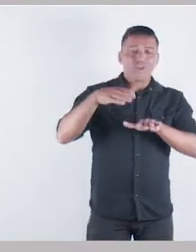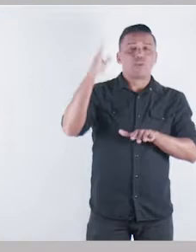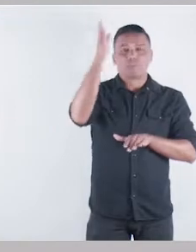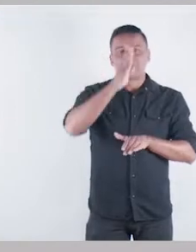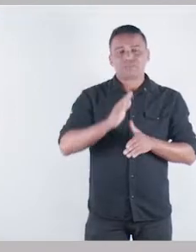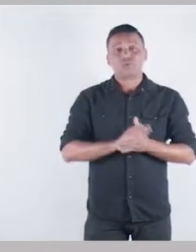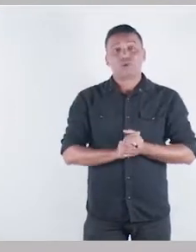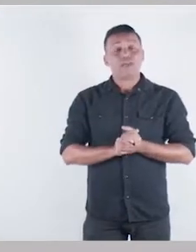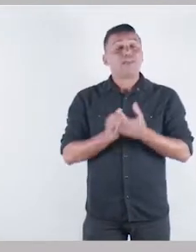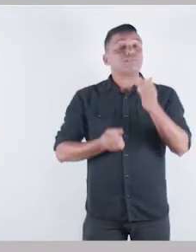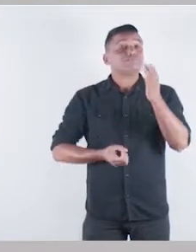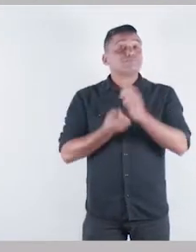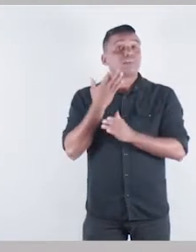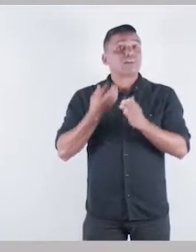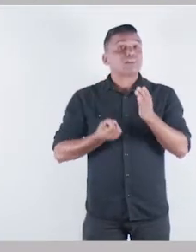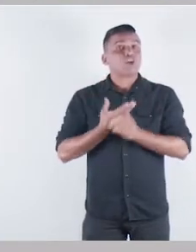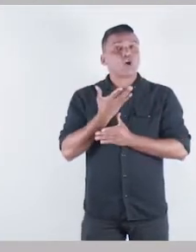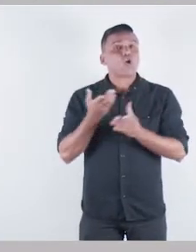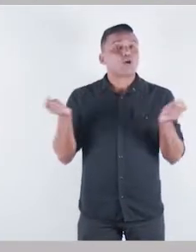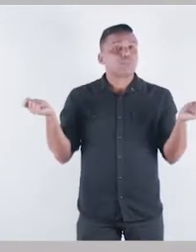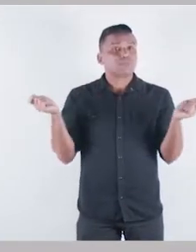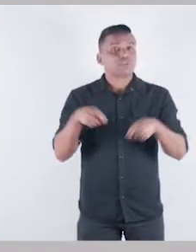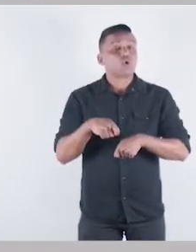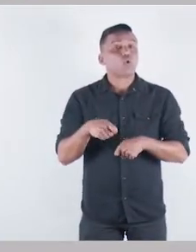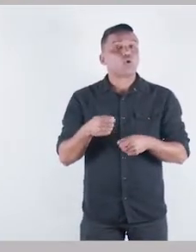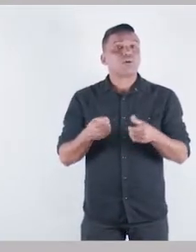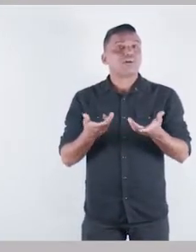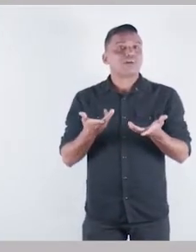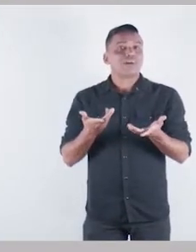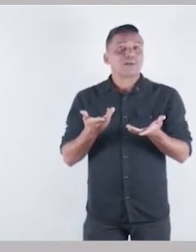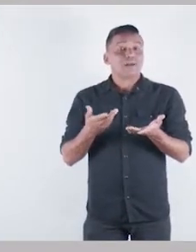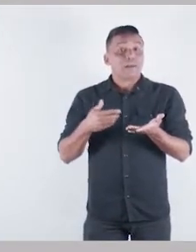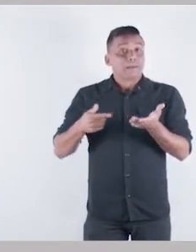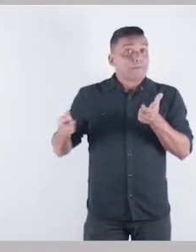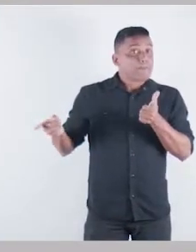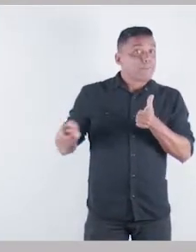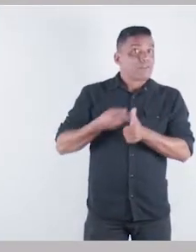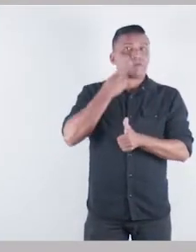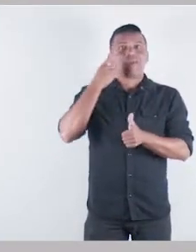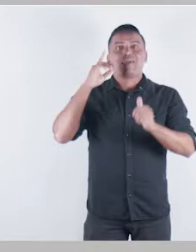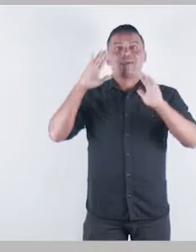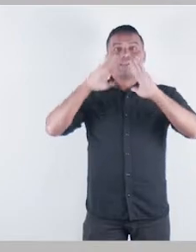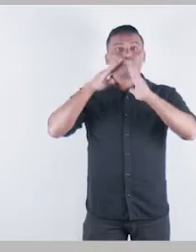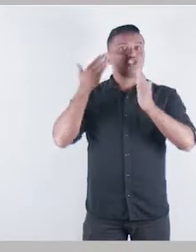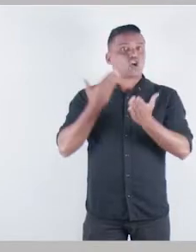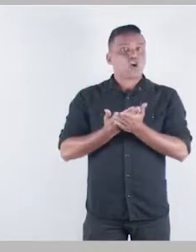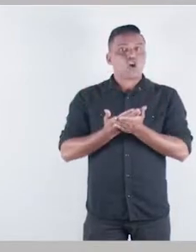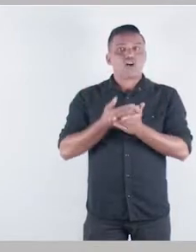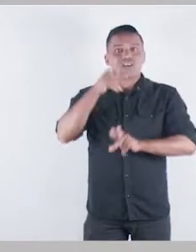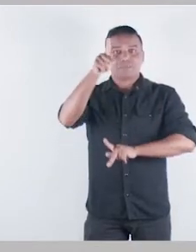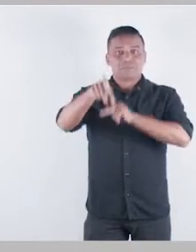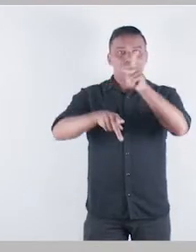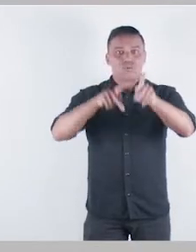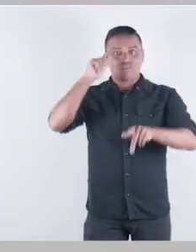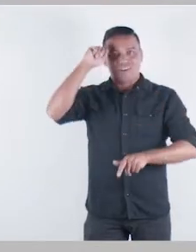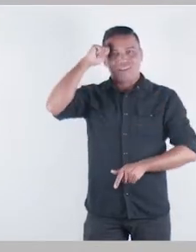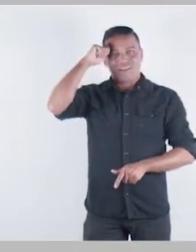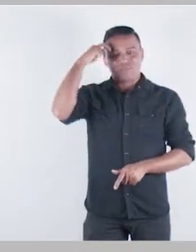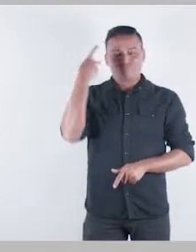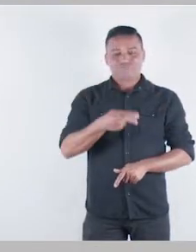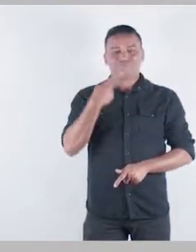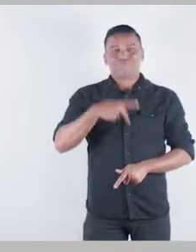ele possibilitou a existência da primeira escola para negros no Brasil.